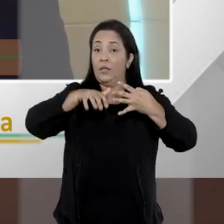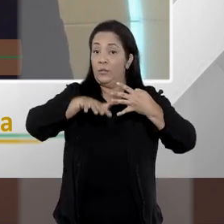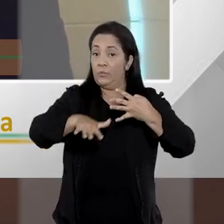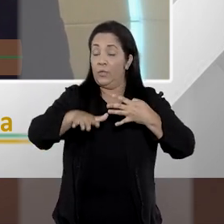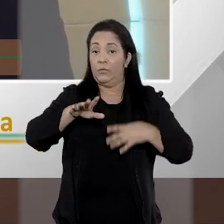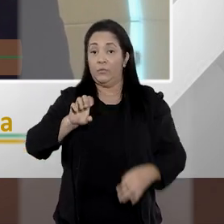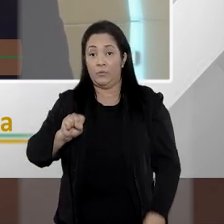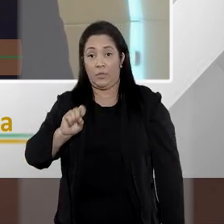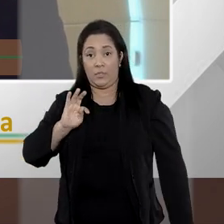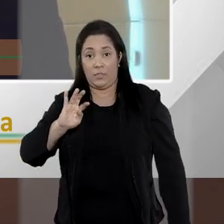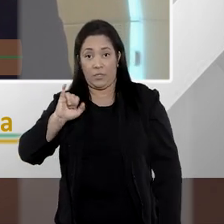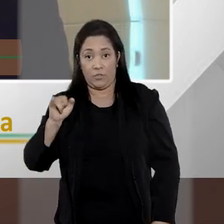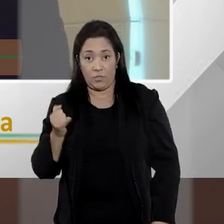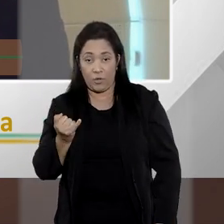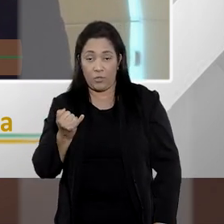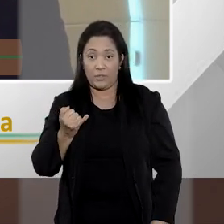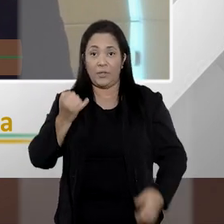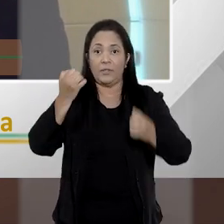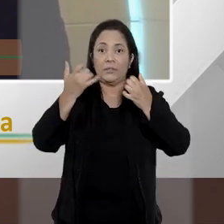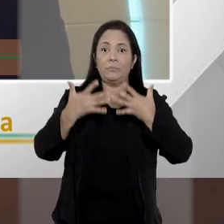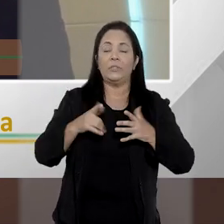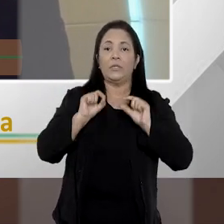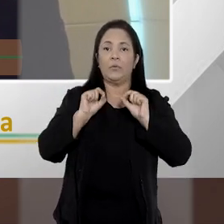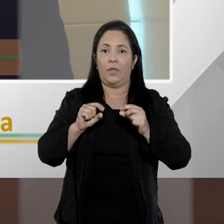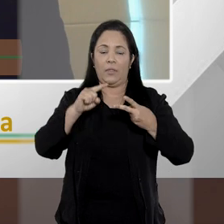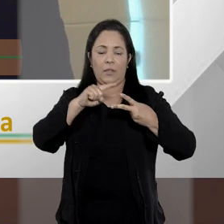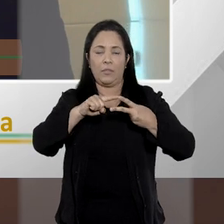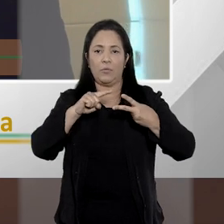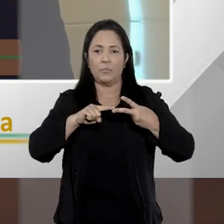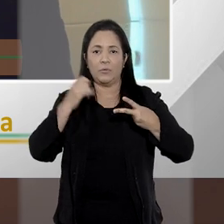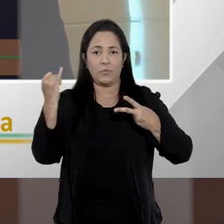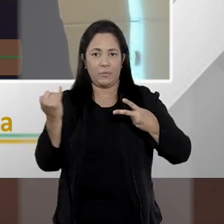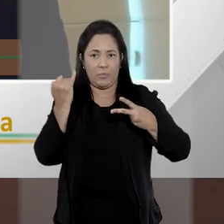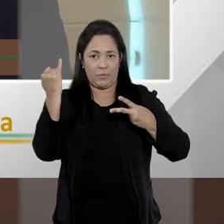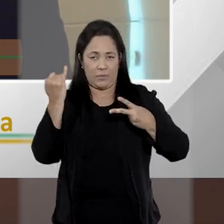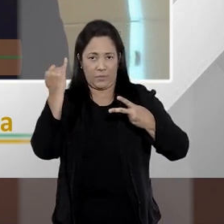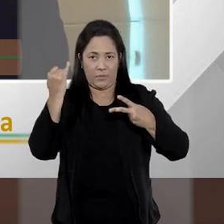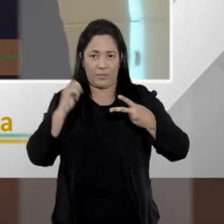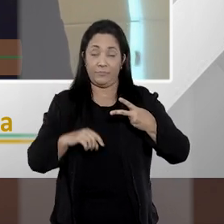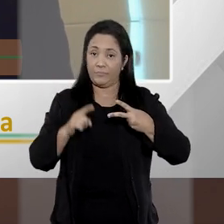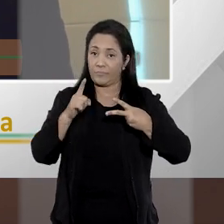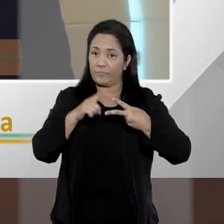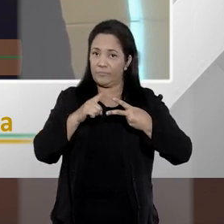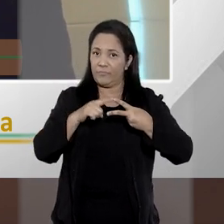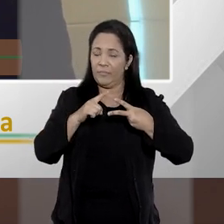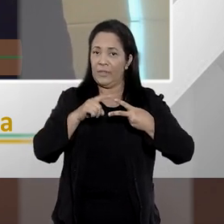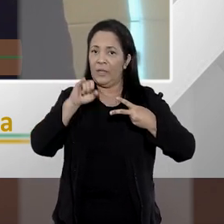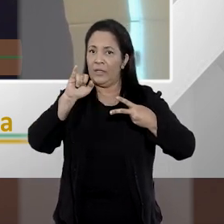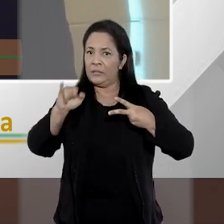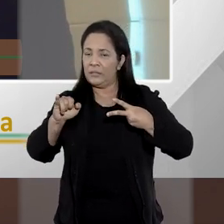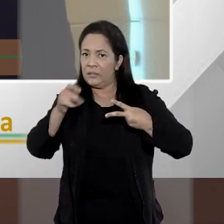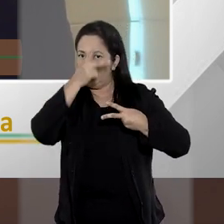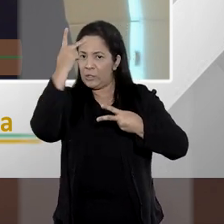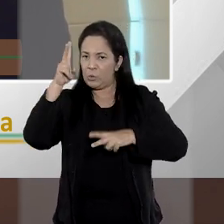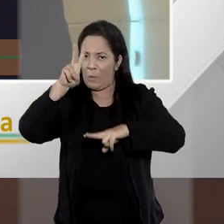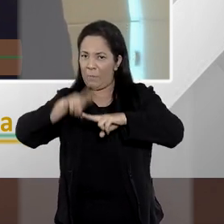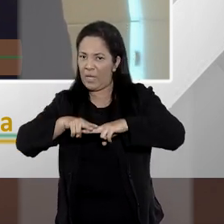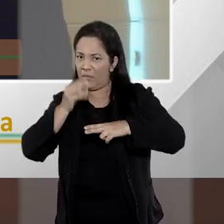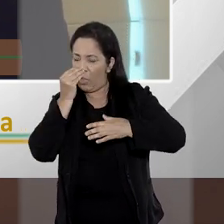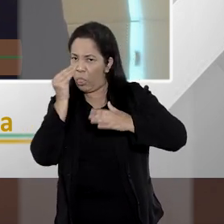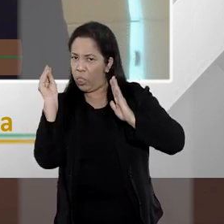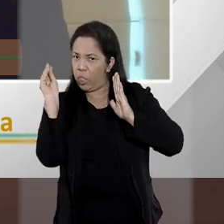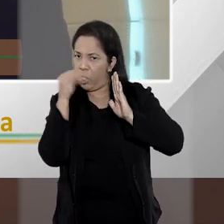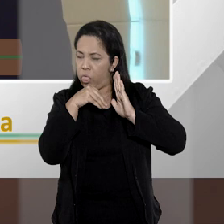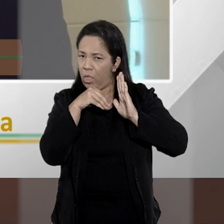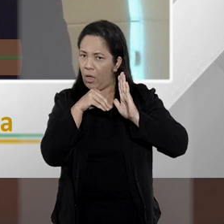do Superior Tribunal de Justiça. Temos aqui dois pontos. Primeiro deles, no sentido de que a falta grave, ao cometê-la, o